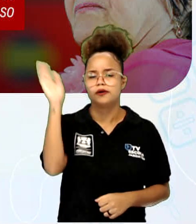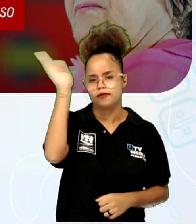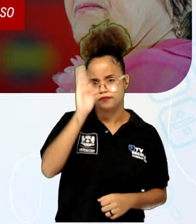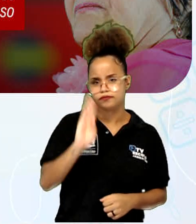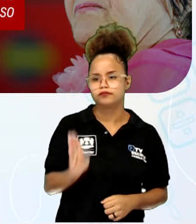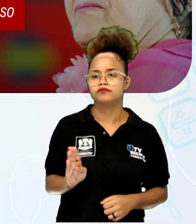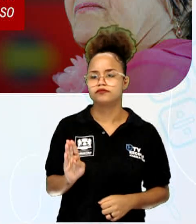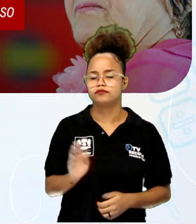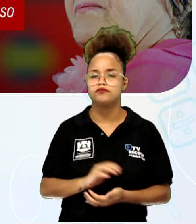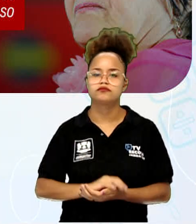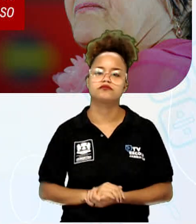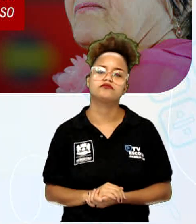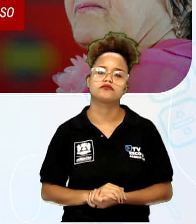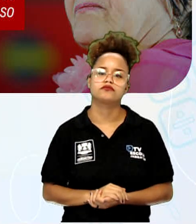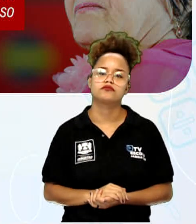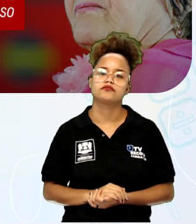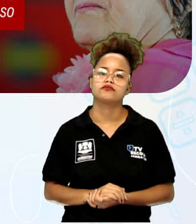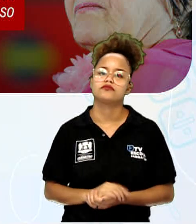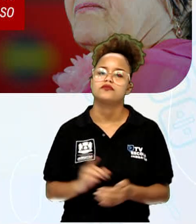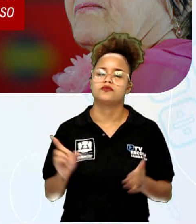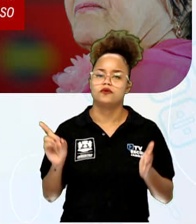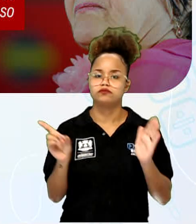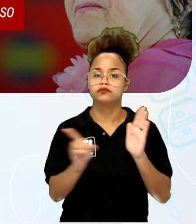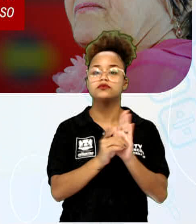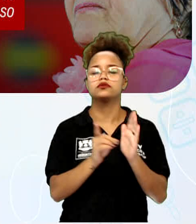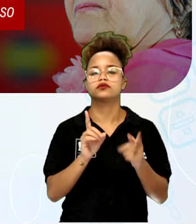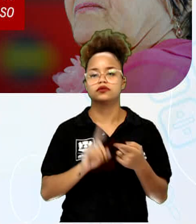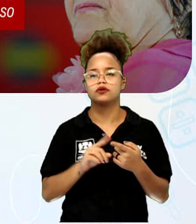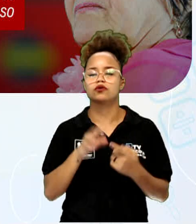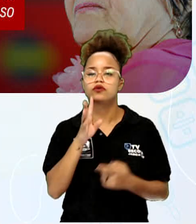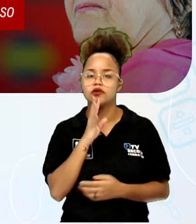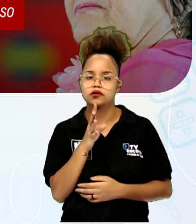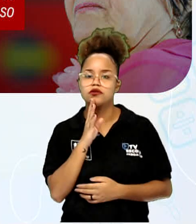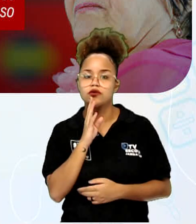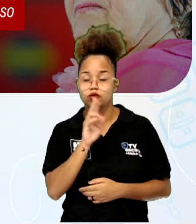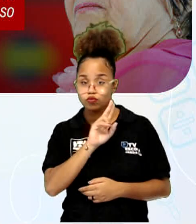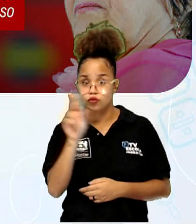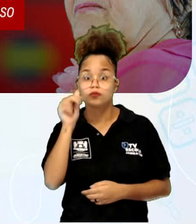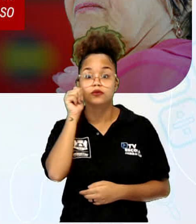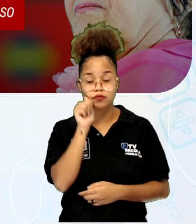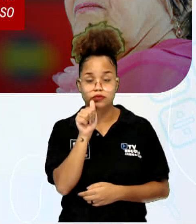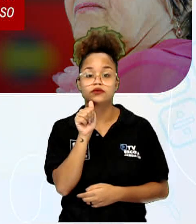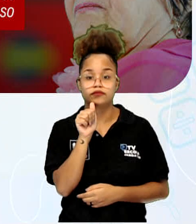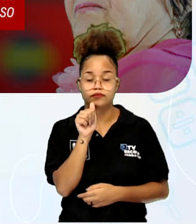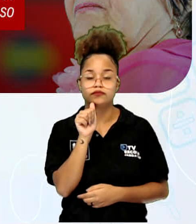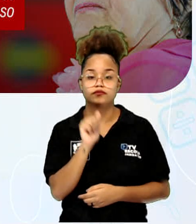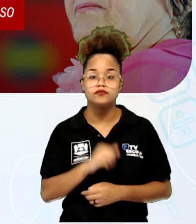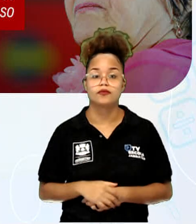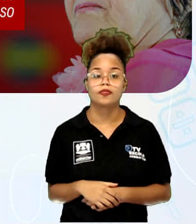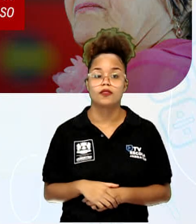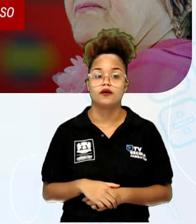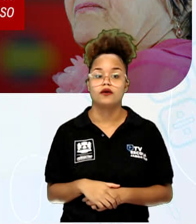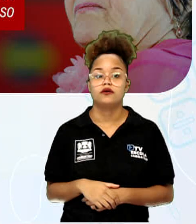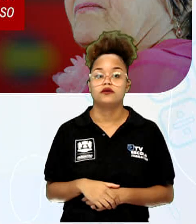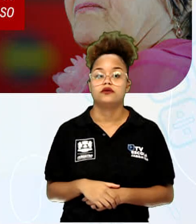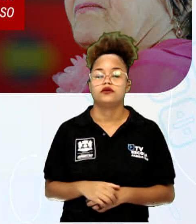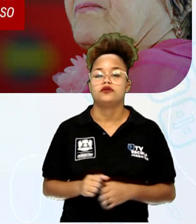decreto mais conhecido como Lei Maria da Penha. A Lei Maria da Penha, ela